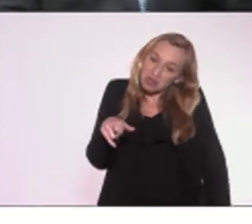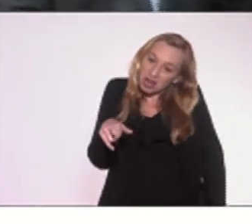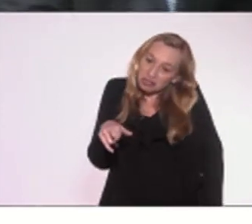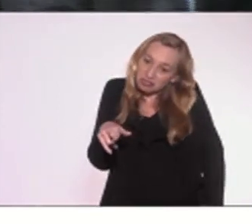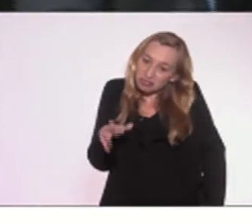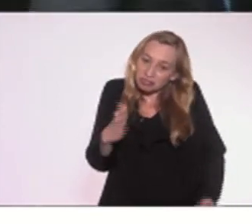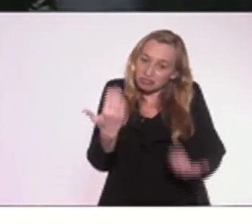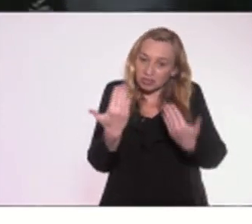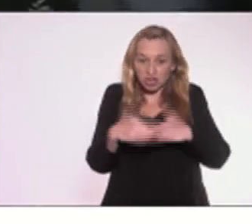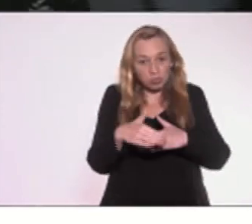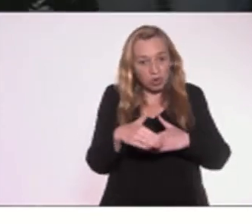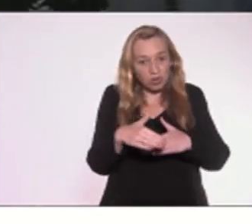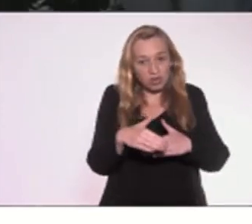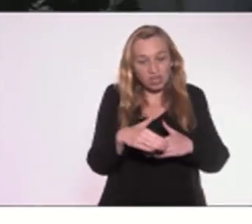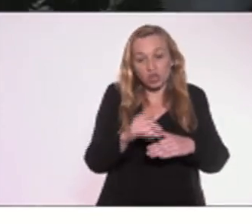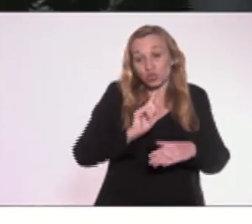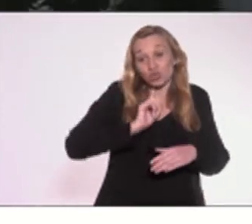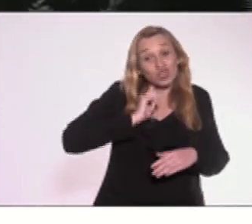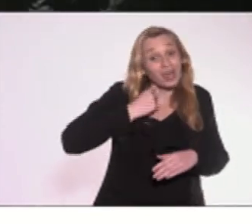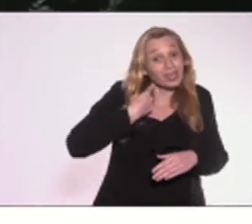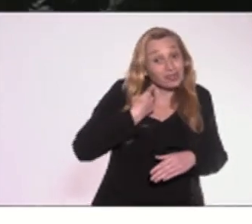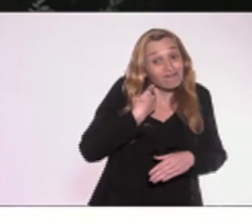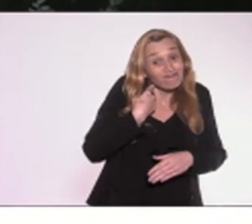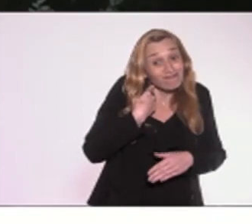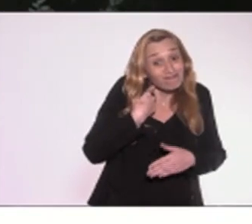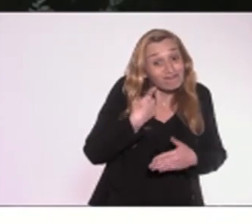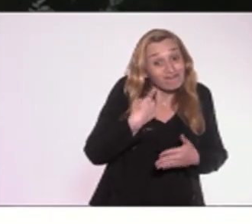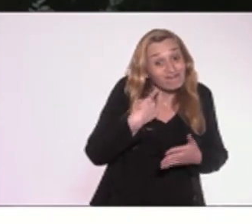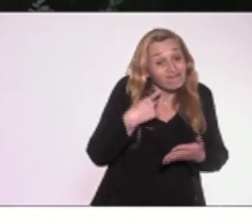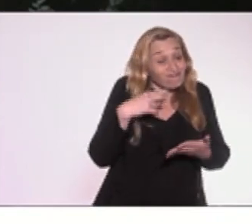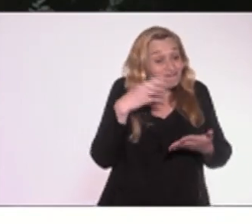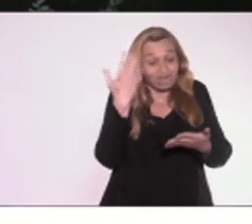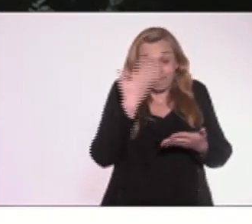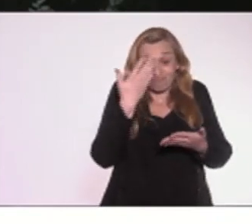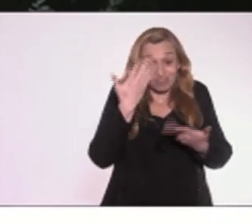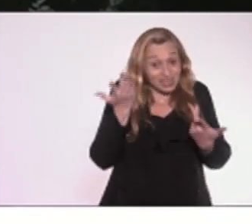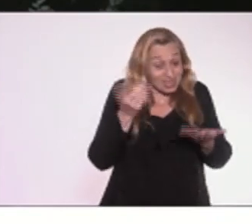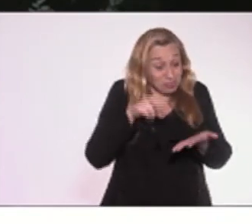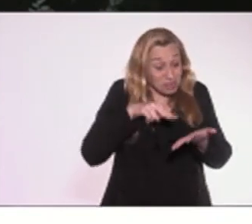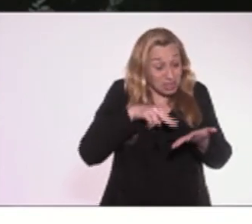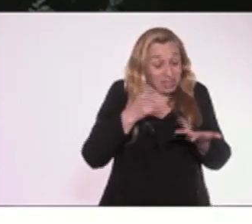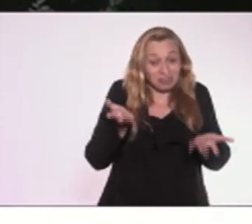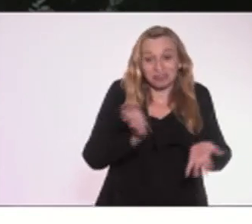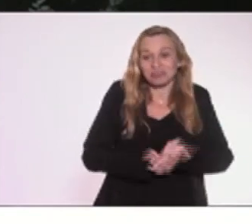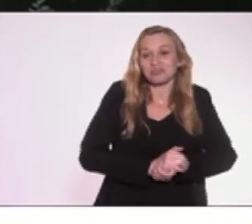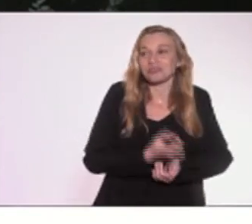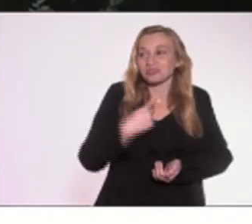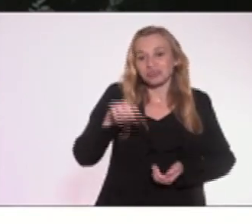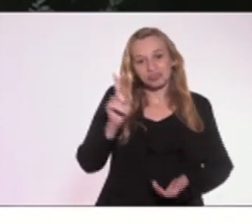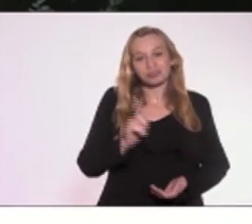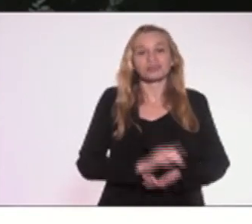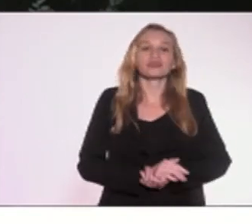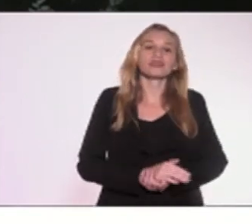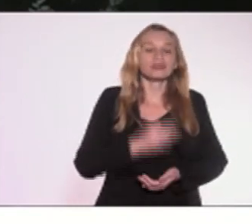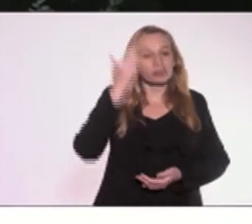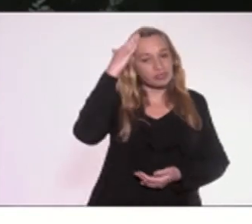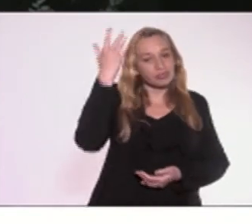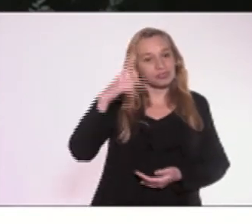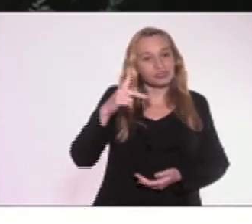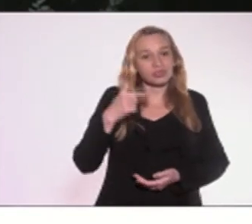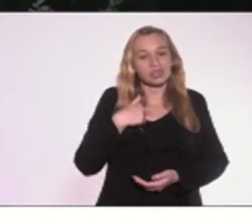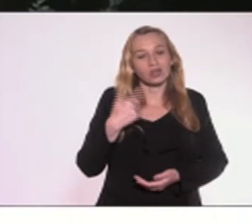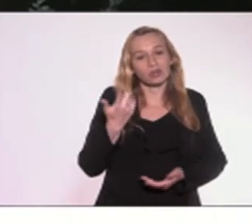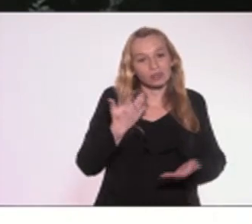havia manchado. Dá para ler, né? Aí ele foi para o Paraná. Eu